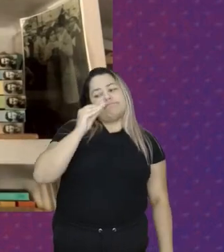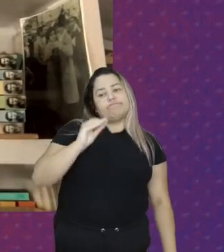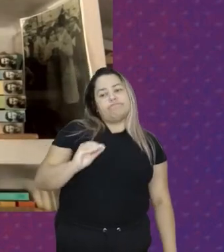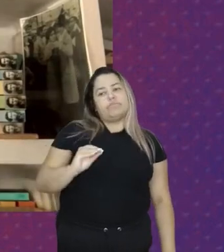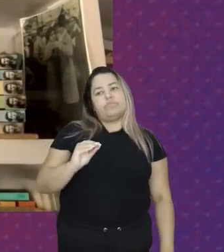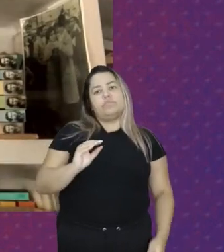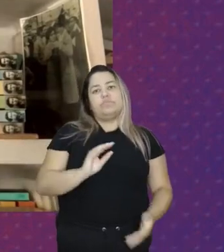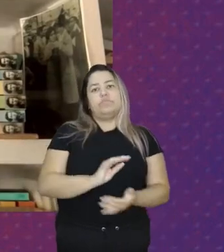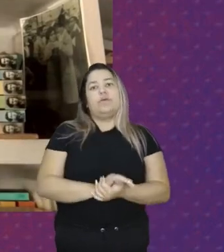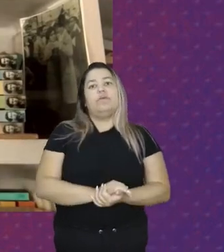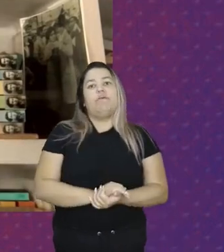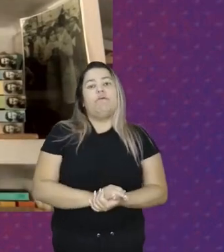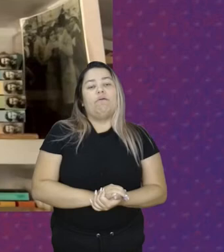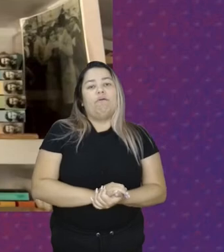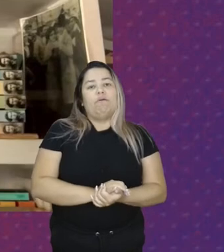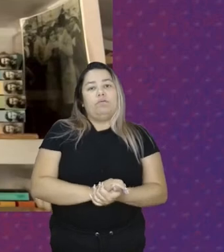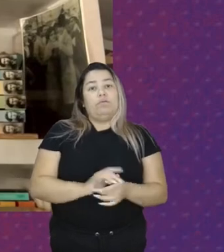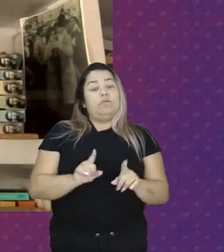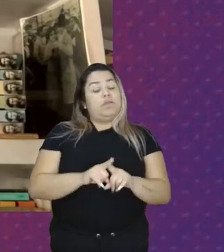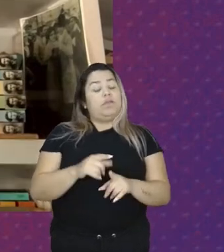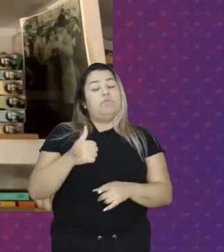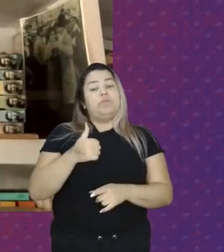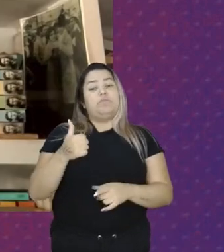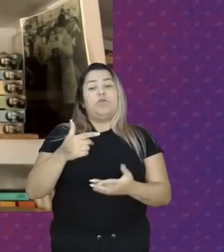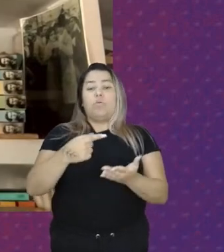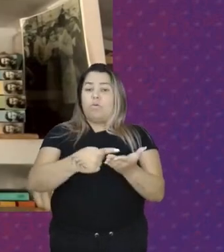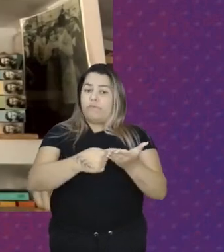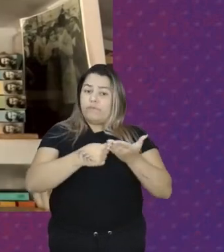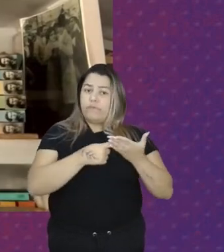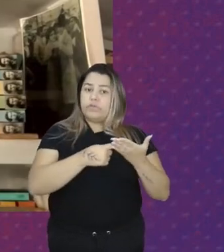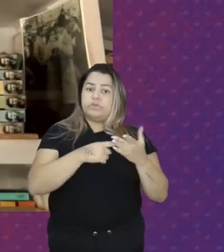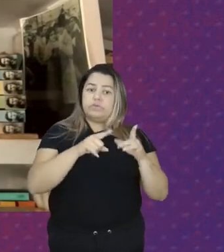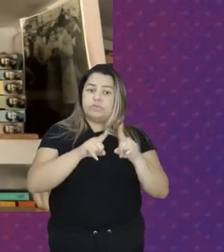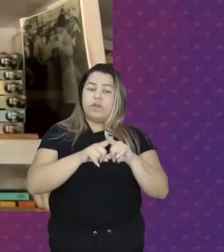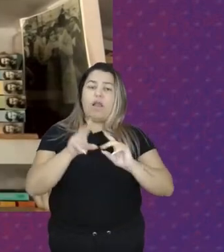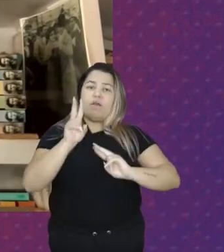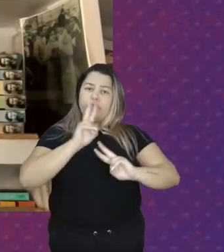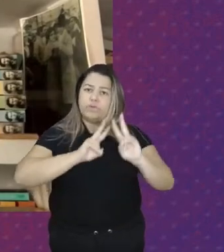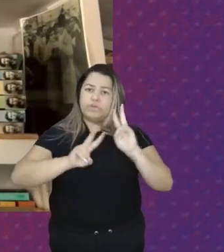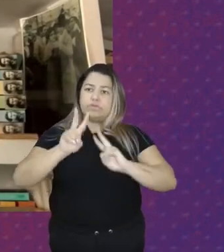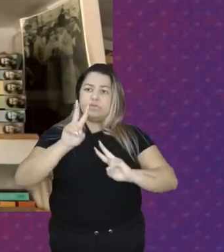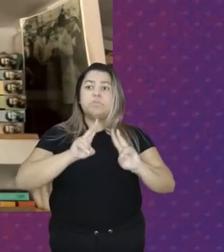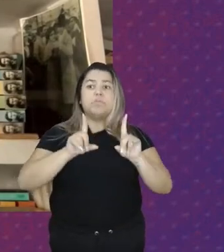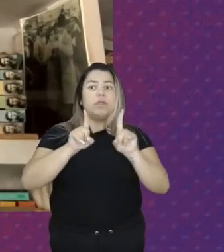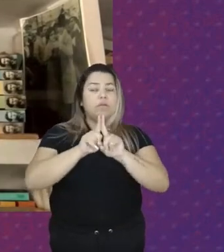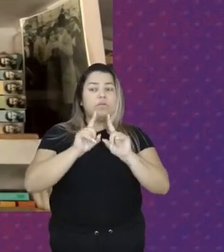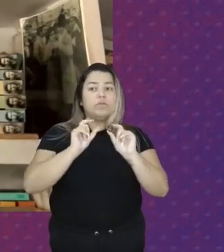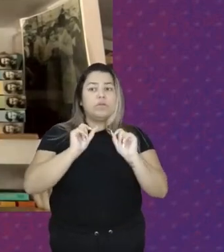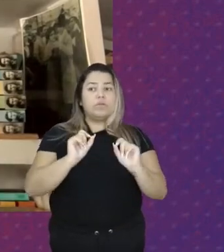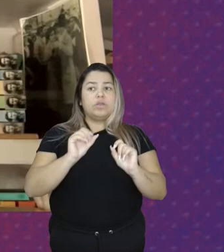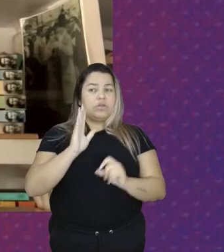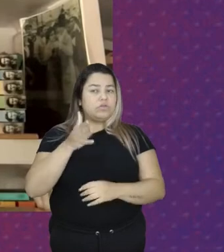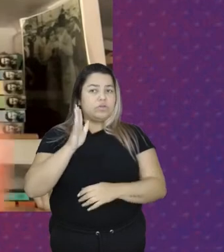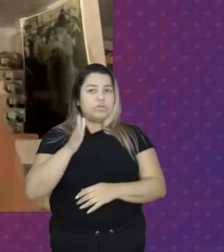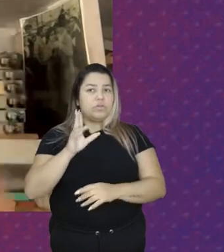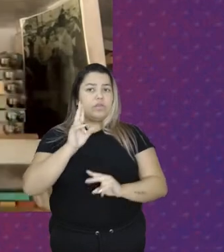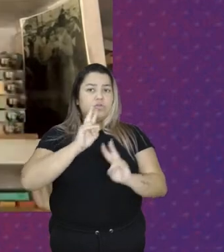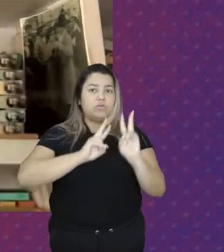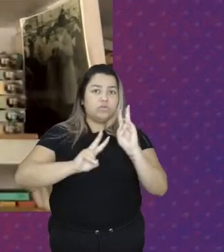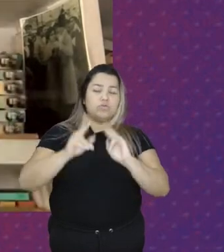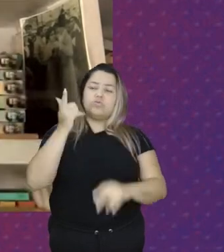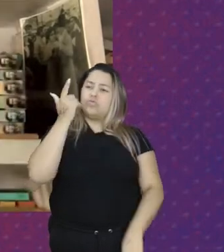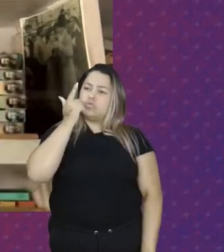ignoradas. Então eu, em primeiro lugar, convido vocês a assistirem, quem não assistiu, e quem já assistiu, a